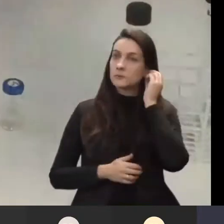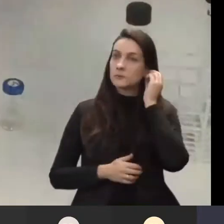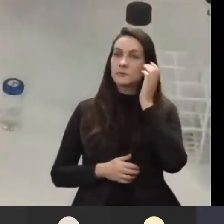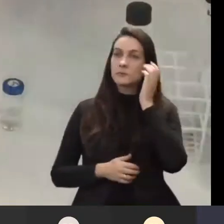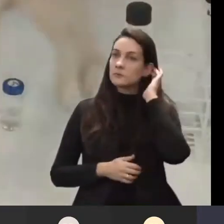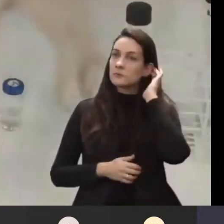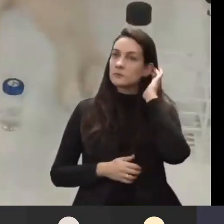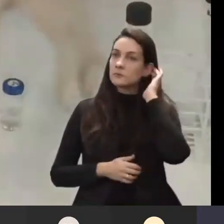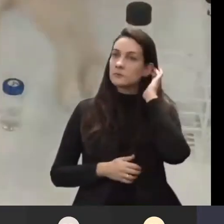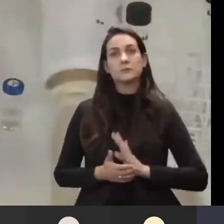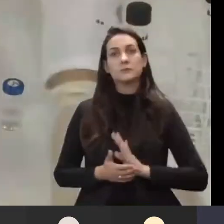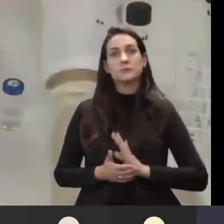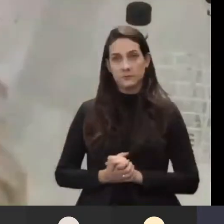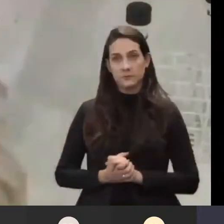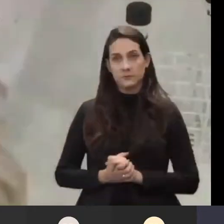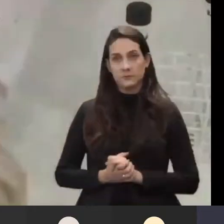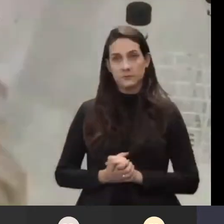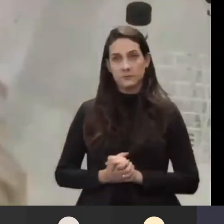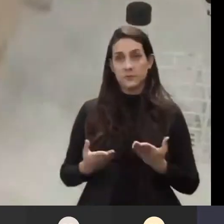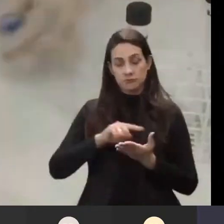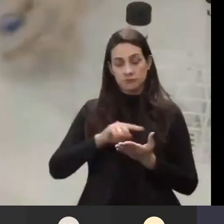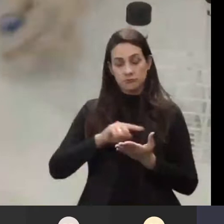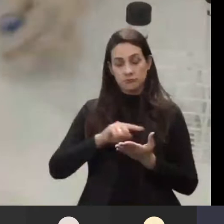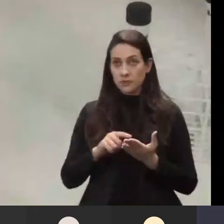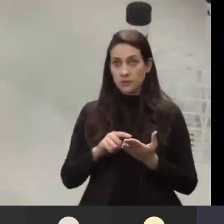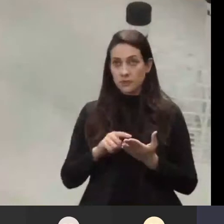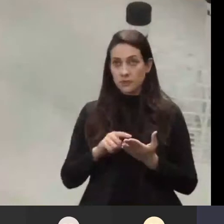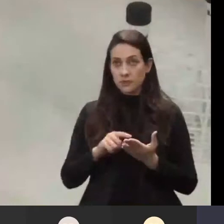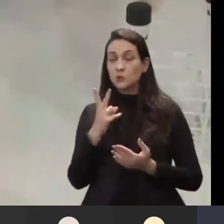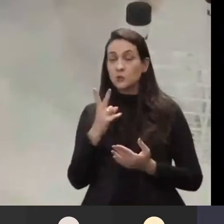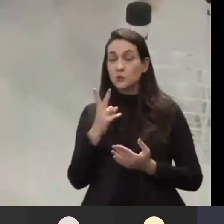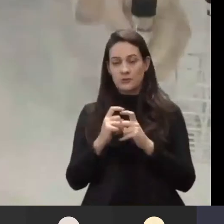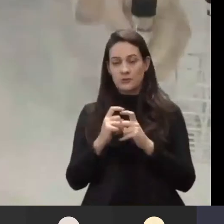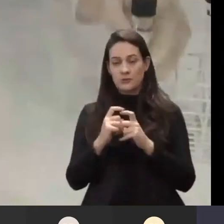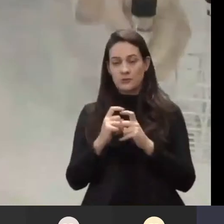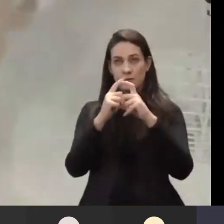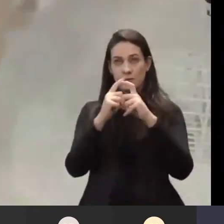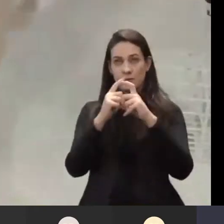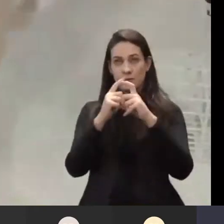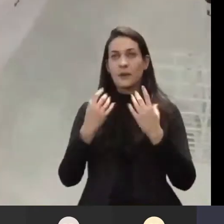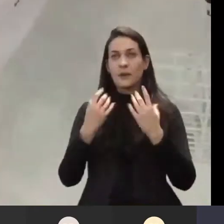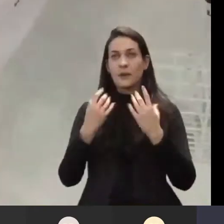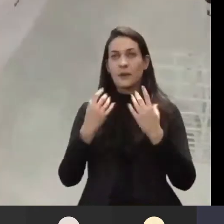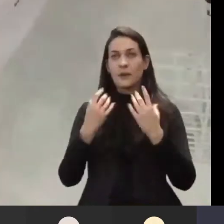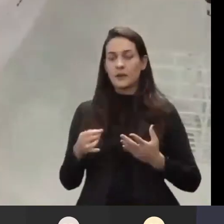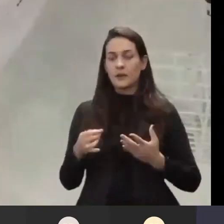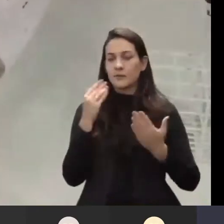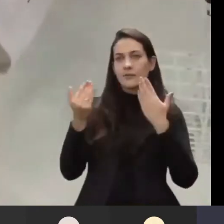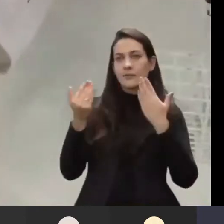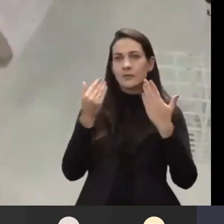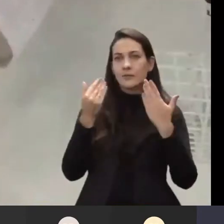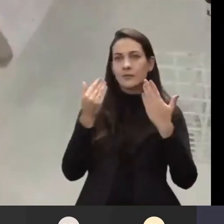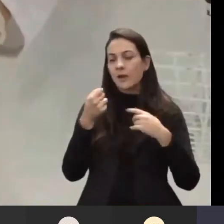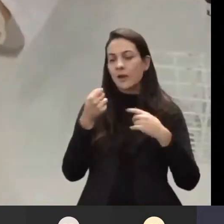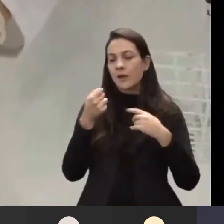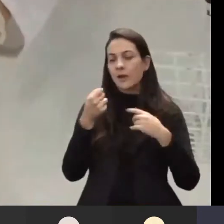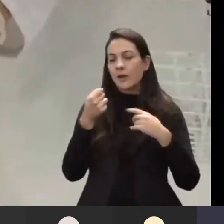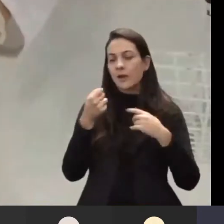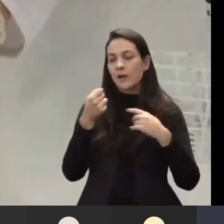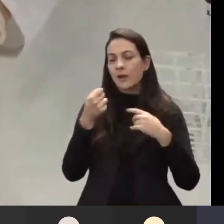você realiza a estria com as duas bactérias para a gente conseguir comparar os antibióticos onde eles são